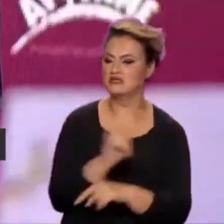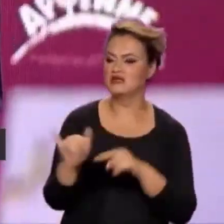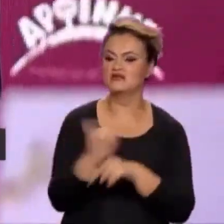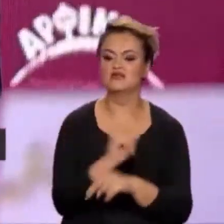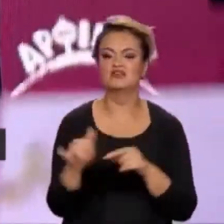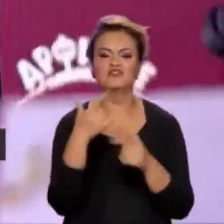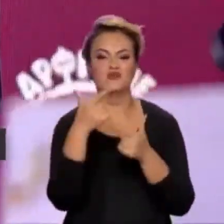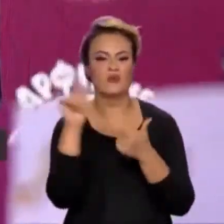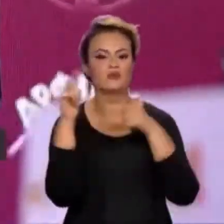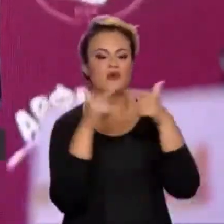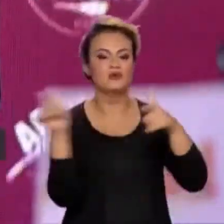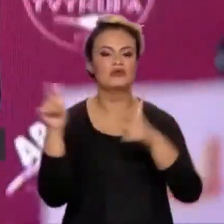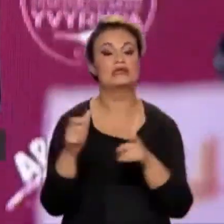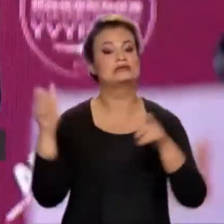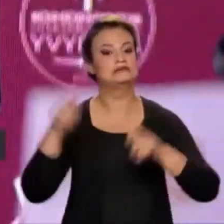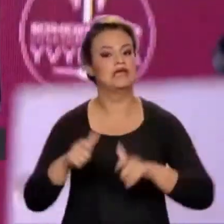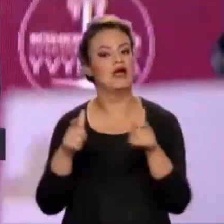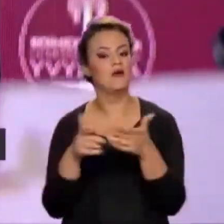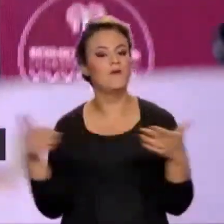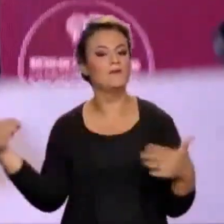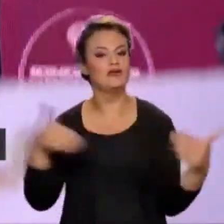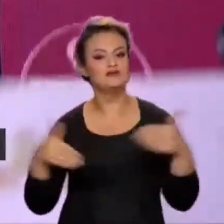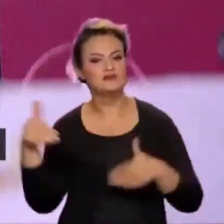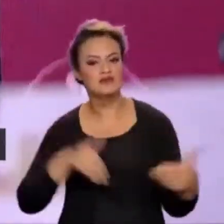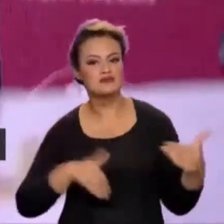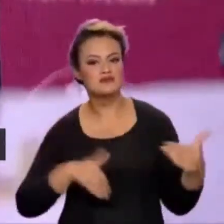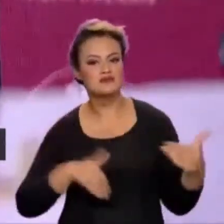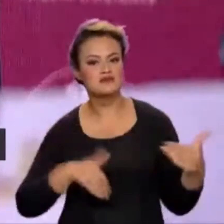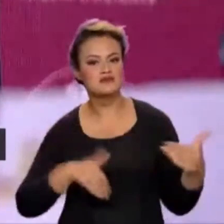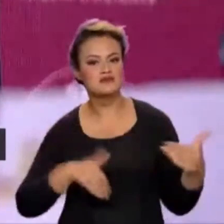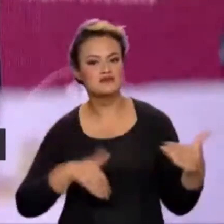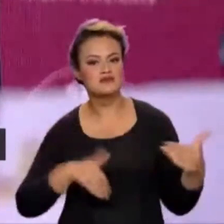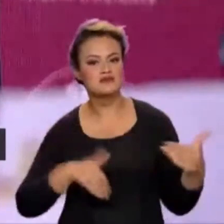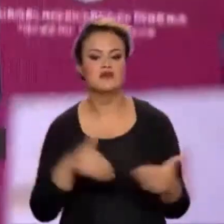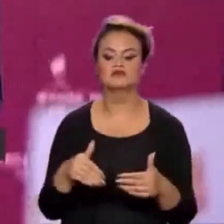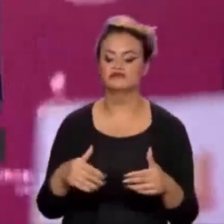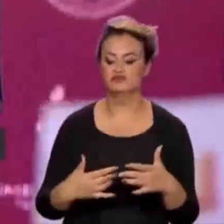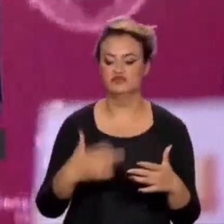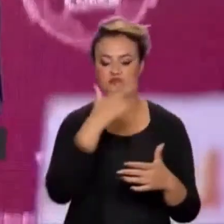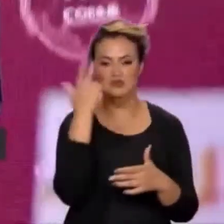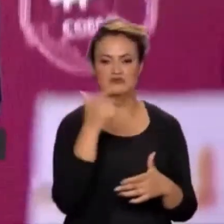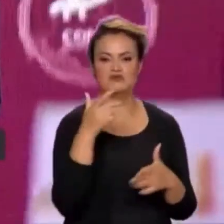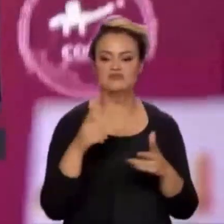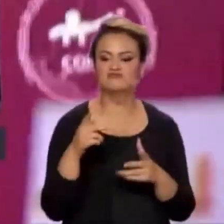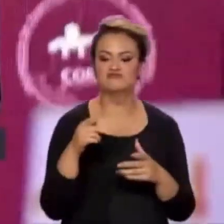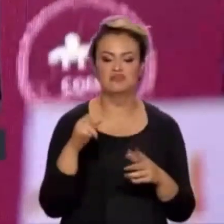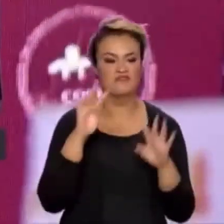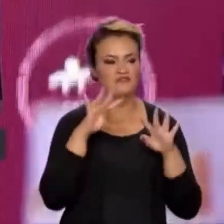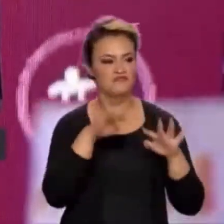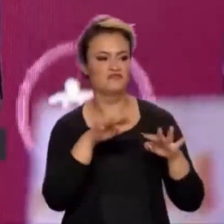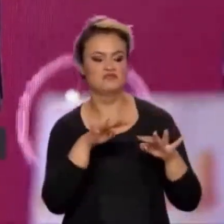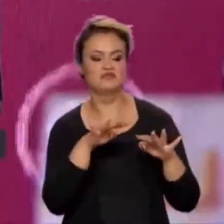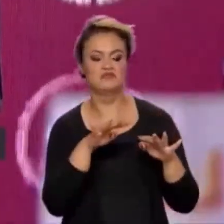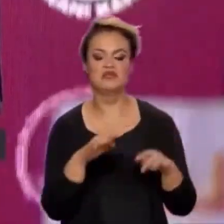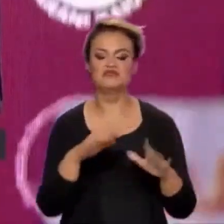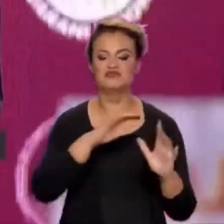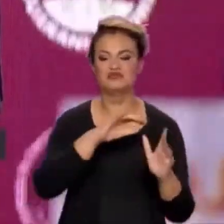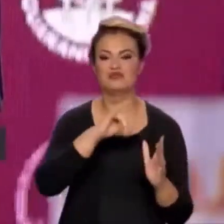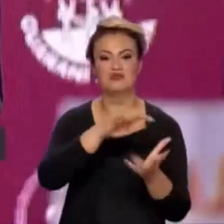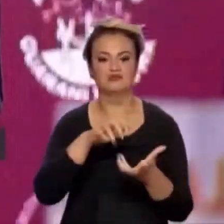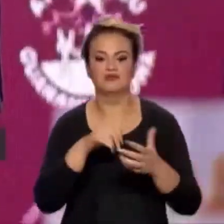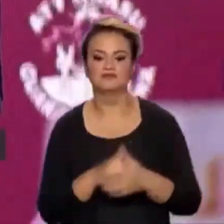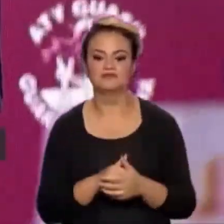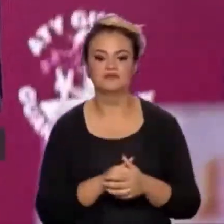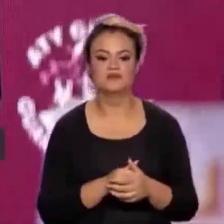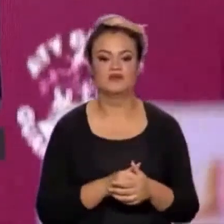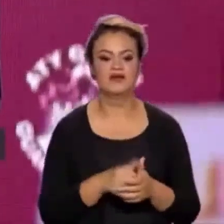mecanismos que permitam, com ampla participação dos peticionários, visibilidade e alcance internacional.